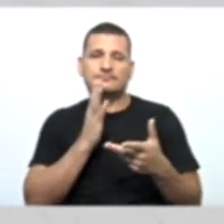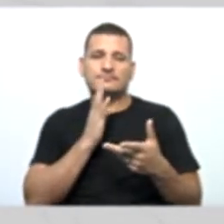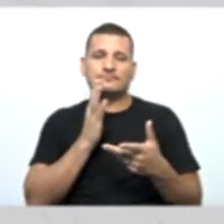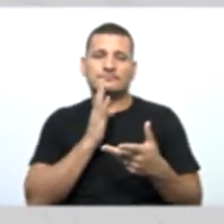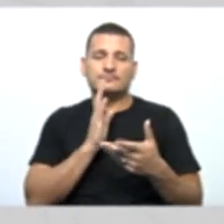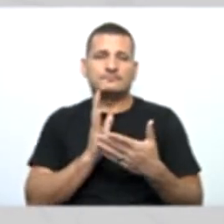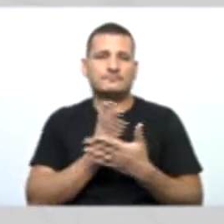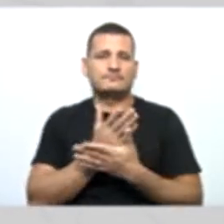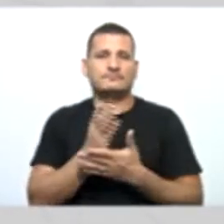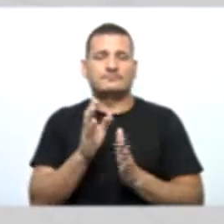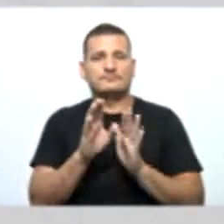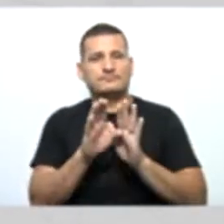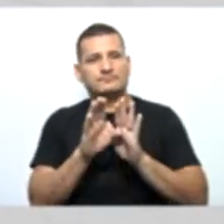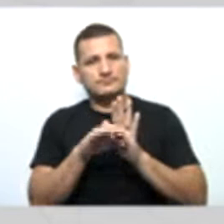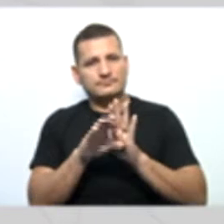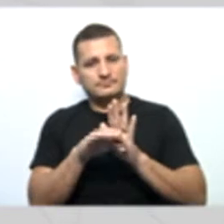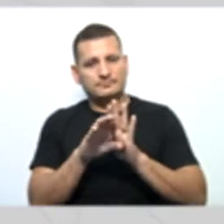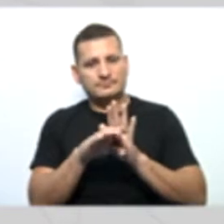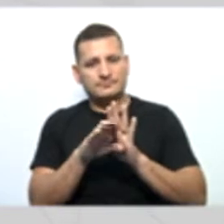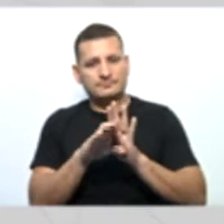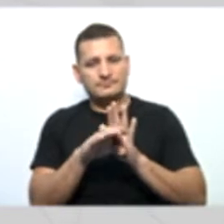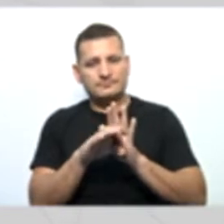alguns conceitos, certo?